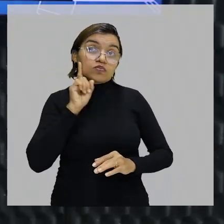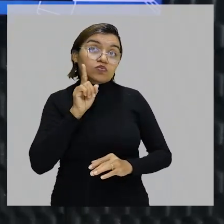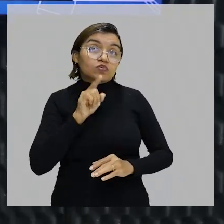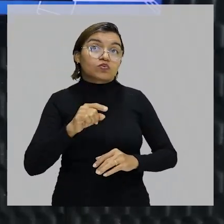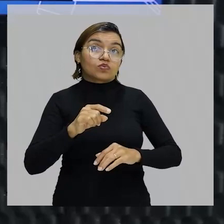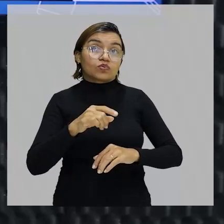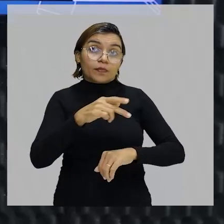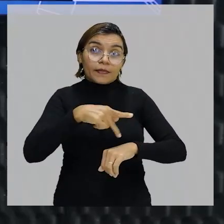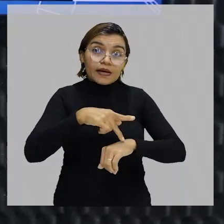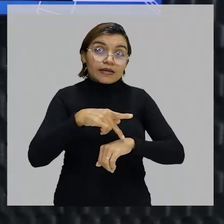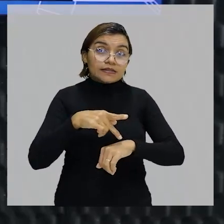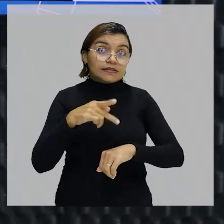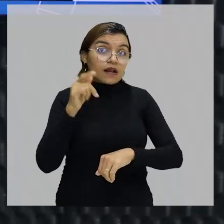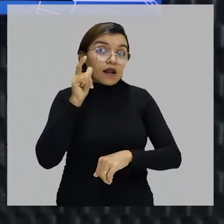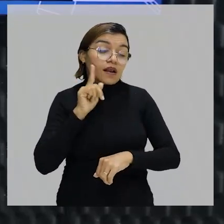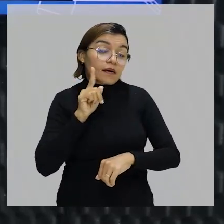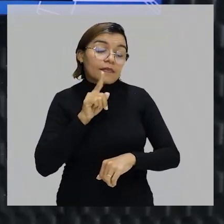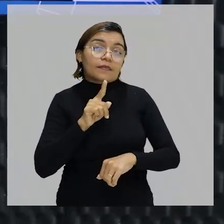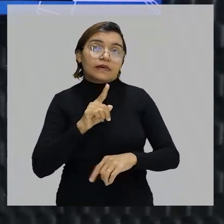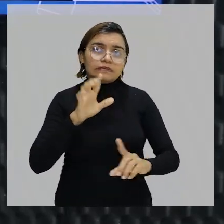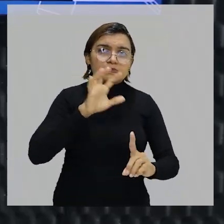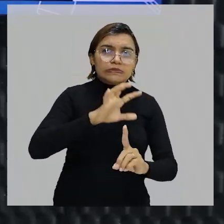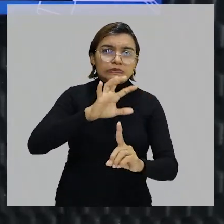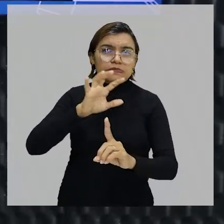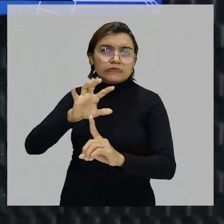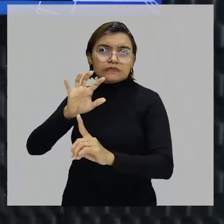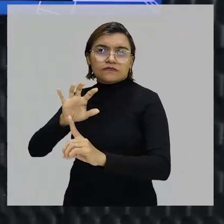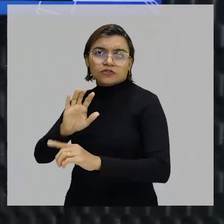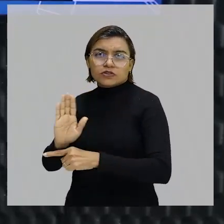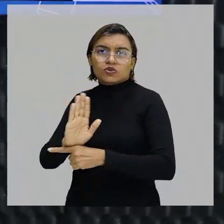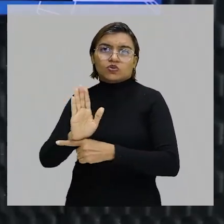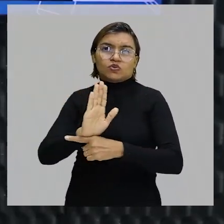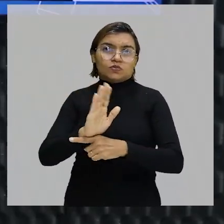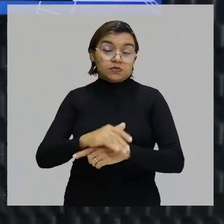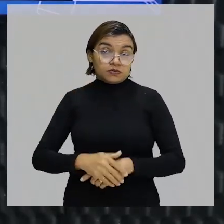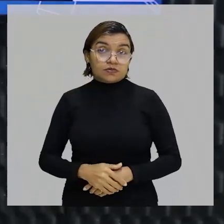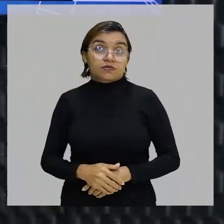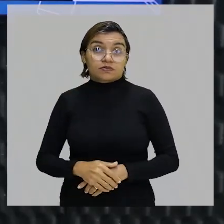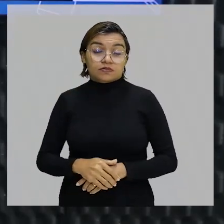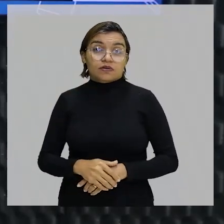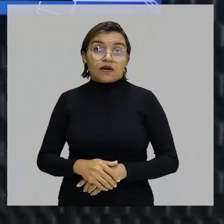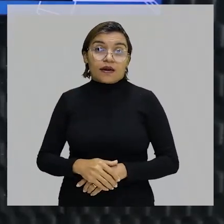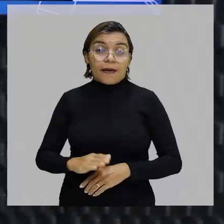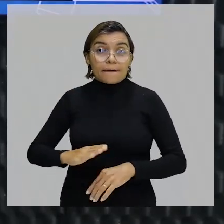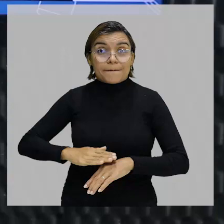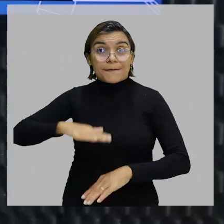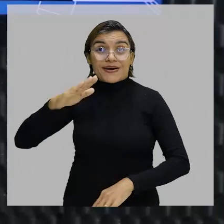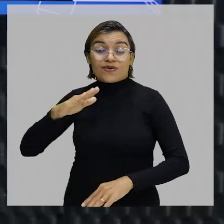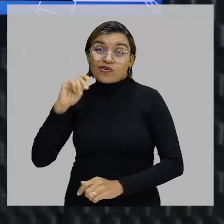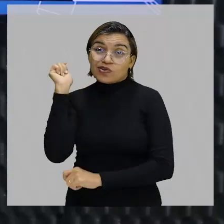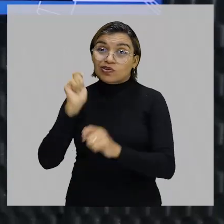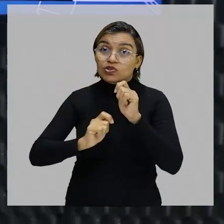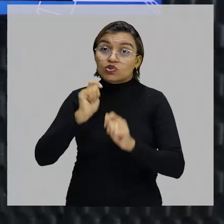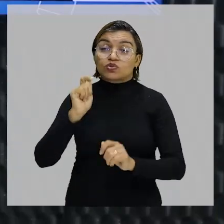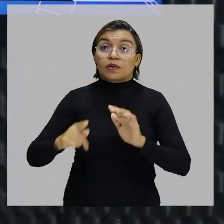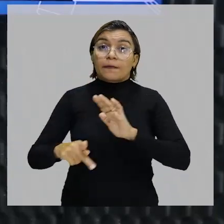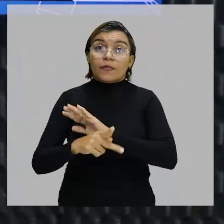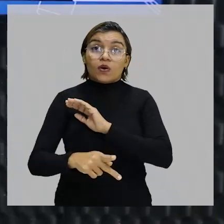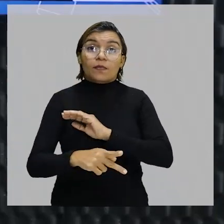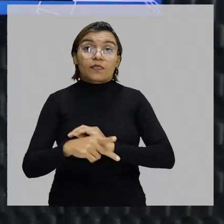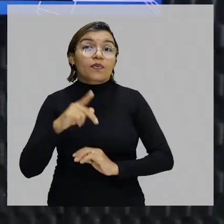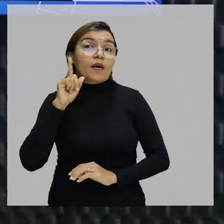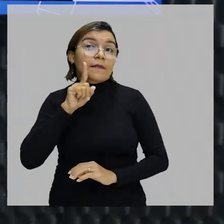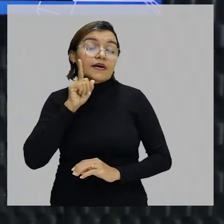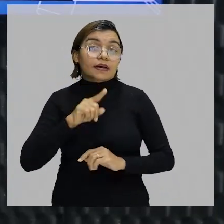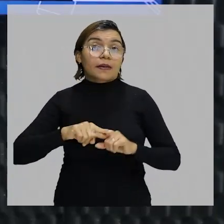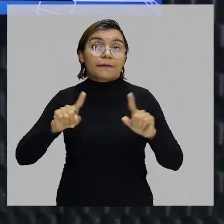processo cultural em nível mundial. O cinema é exemplo disso. O cinema ainda é a maior indústria americana. Atualmente são as plataformas de streaming, mas